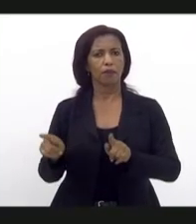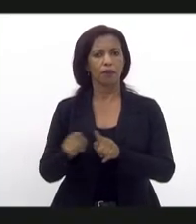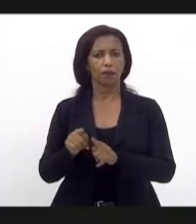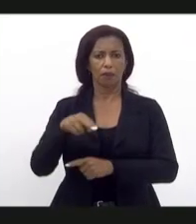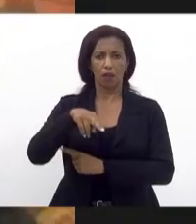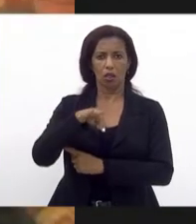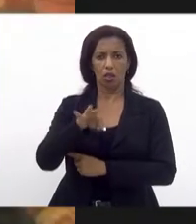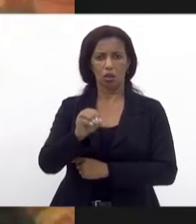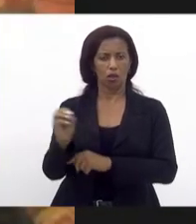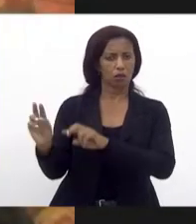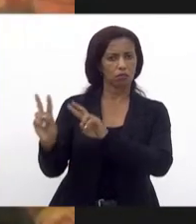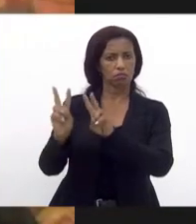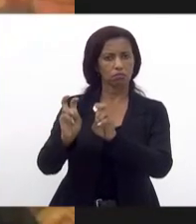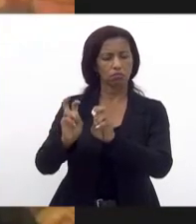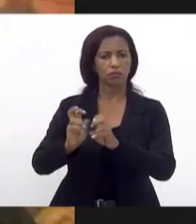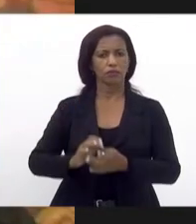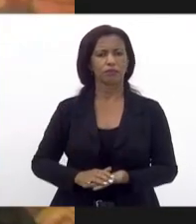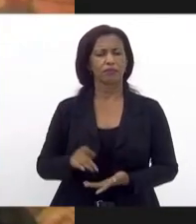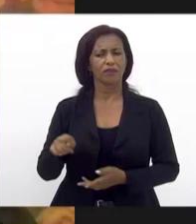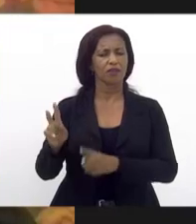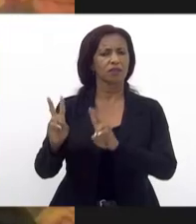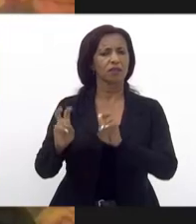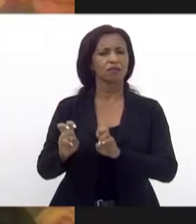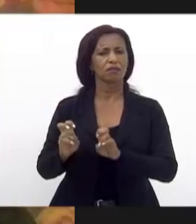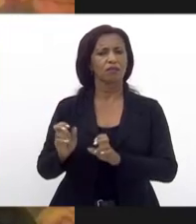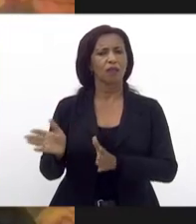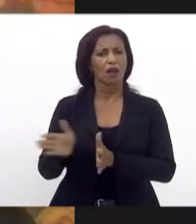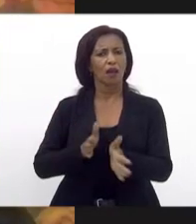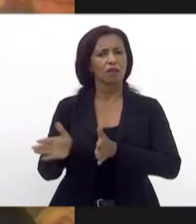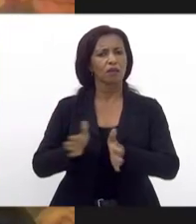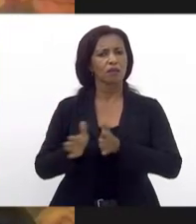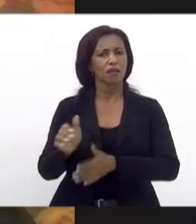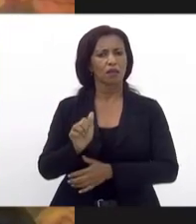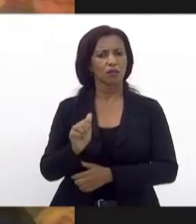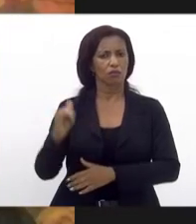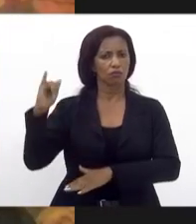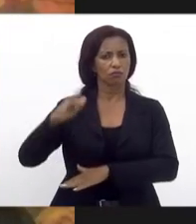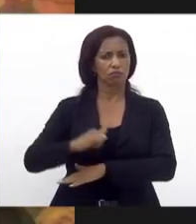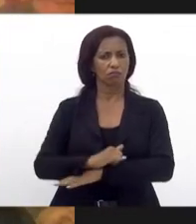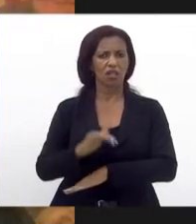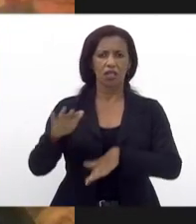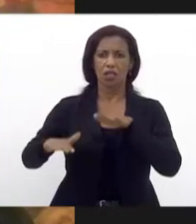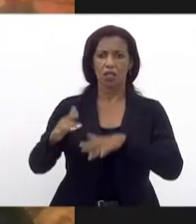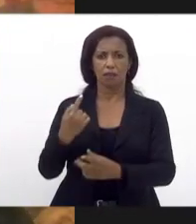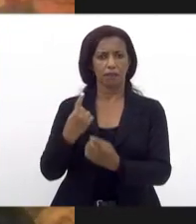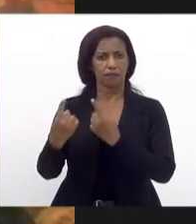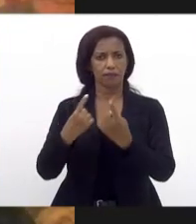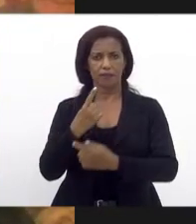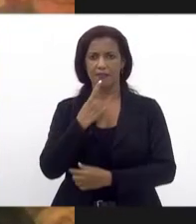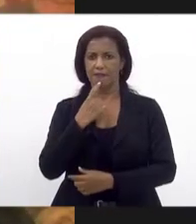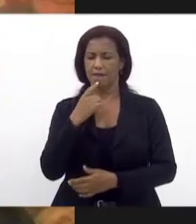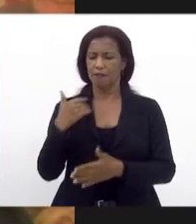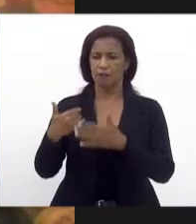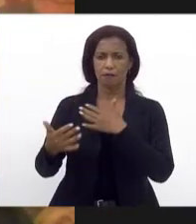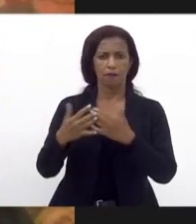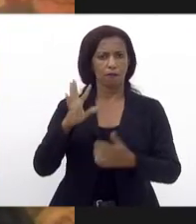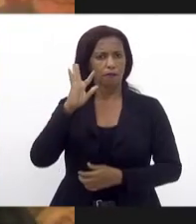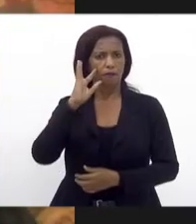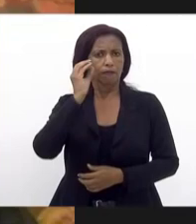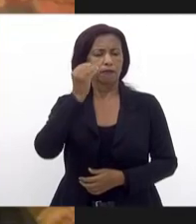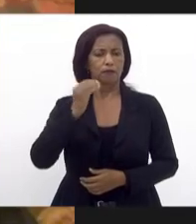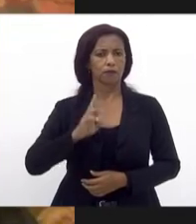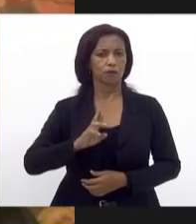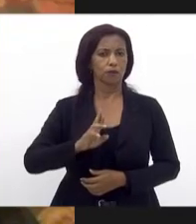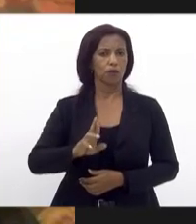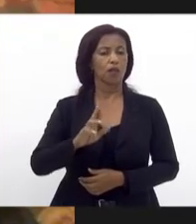nota sobre o assunto. Esse assunto do acesso ao Galeão, independente da linha vermelha, seja lá a solução que for dada,